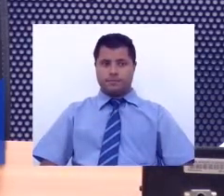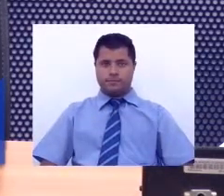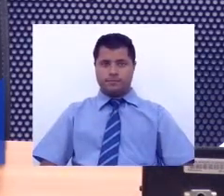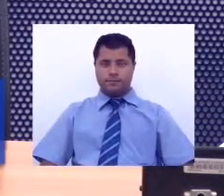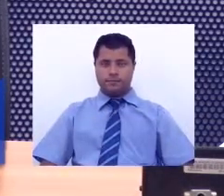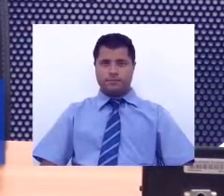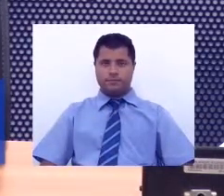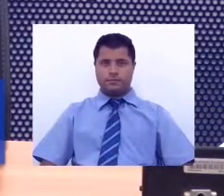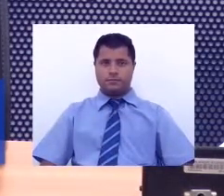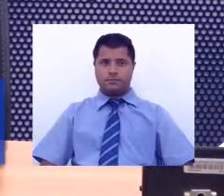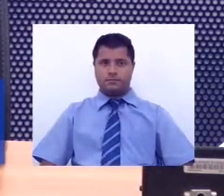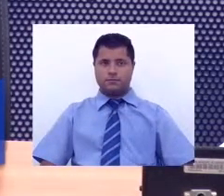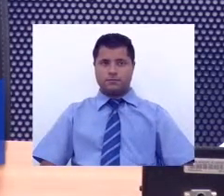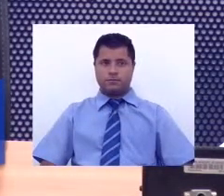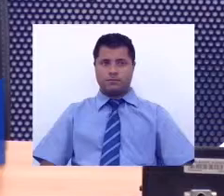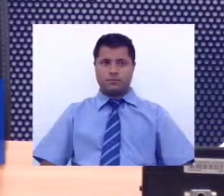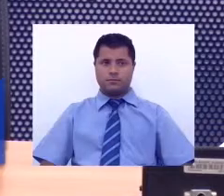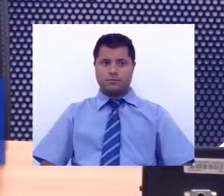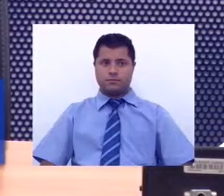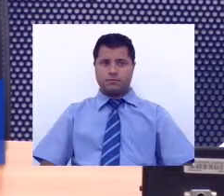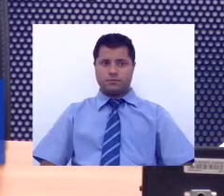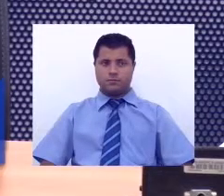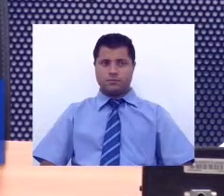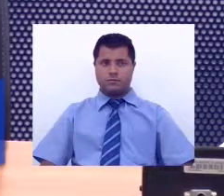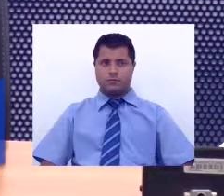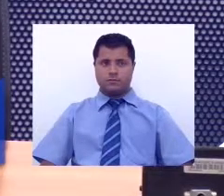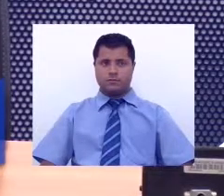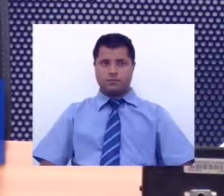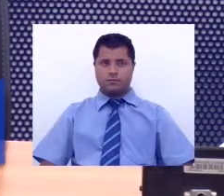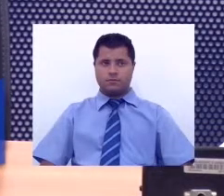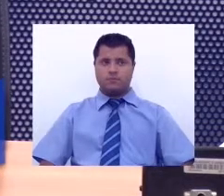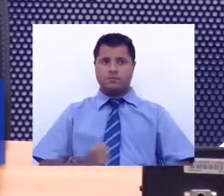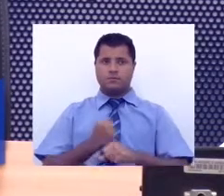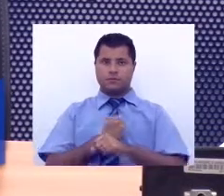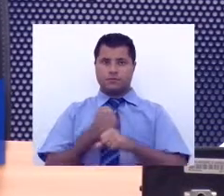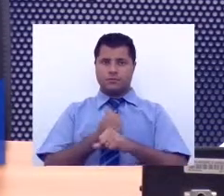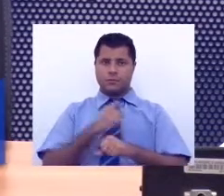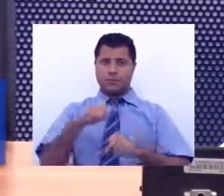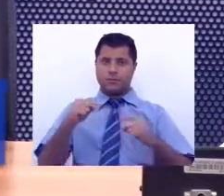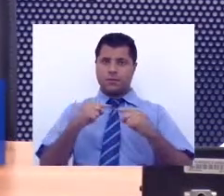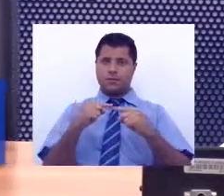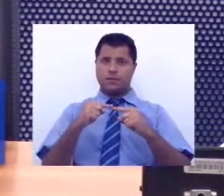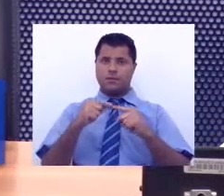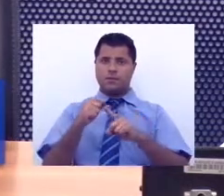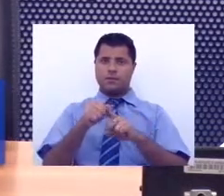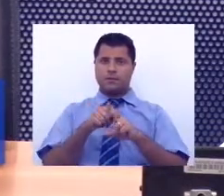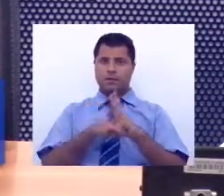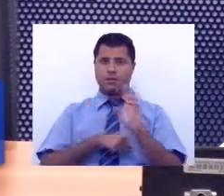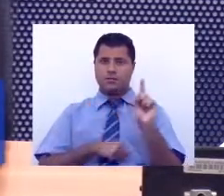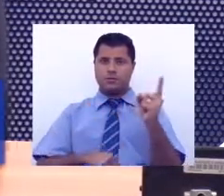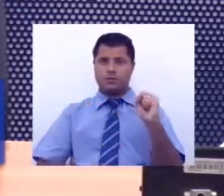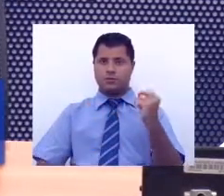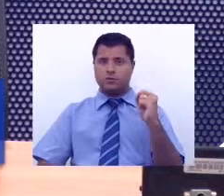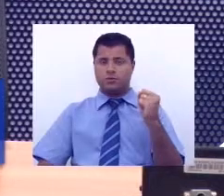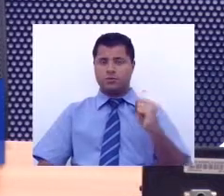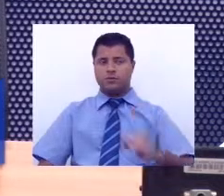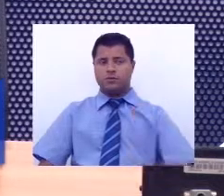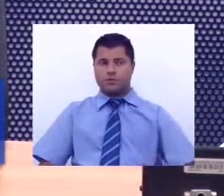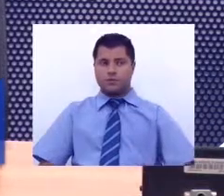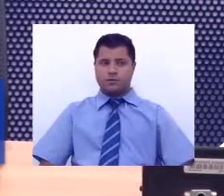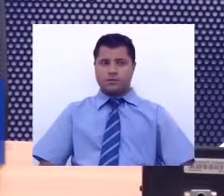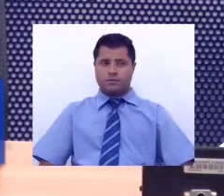possível... É que a obra, ele tinha 18 meses, né? Era 18 meses, né? 18 meses,